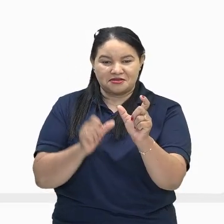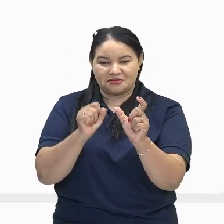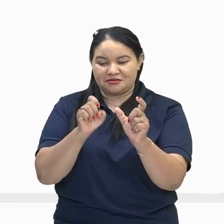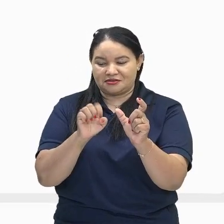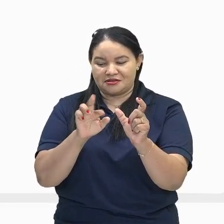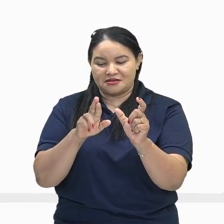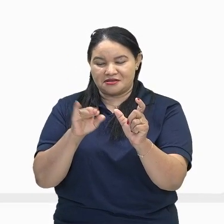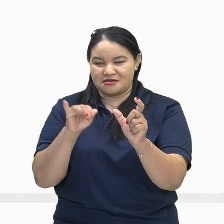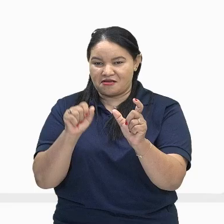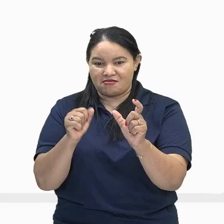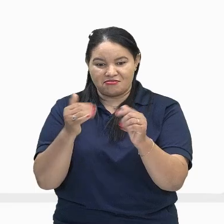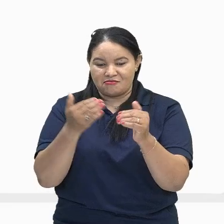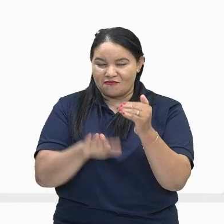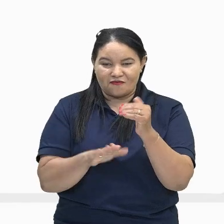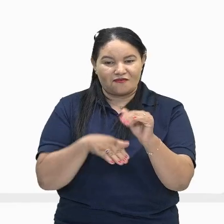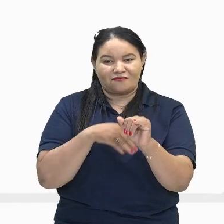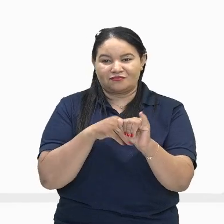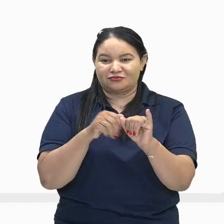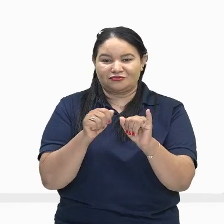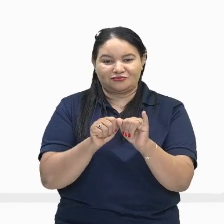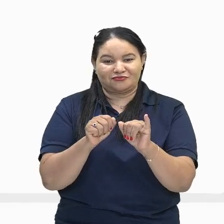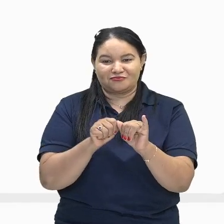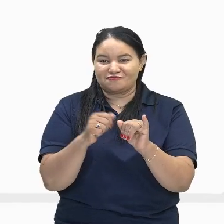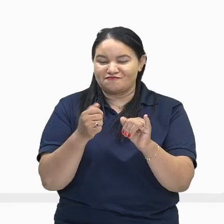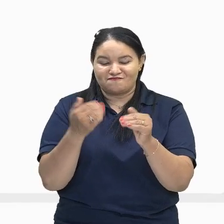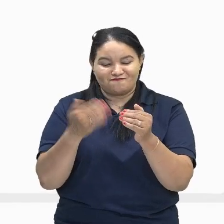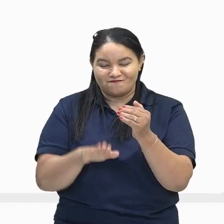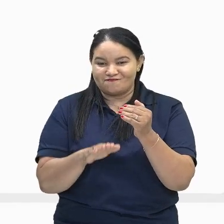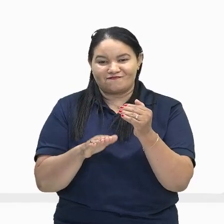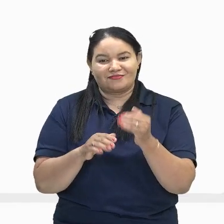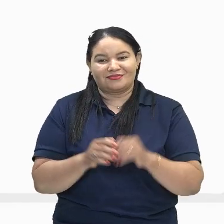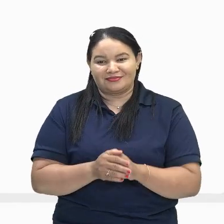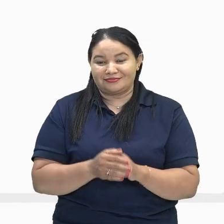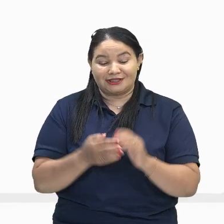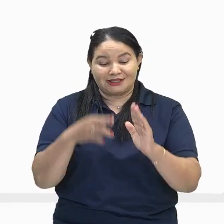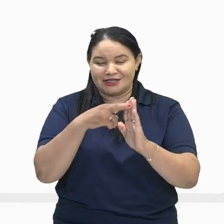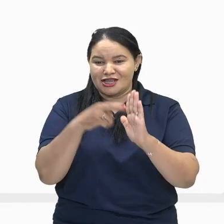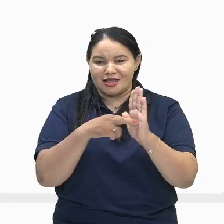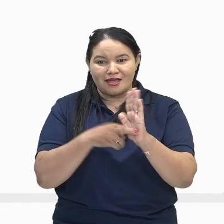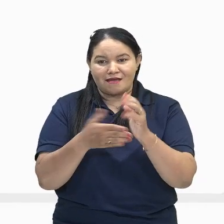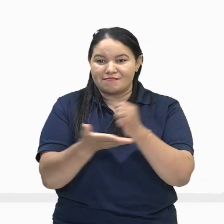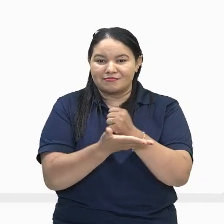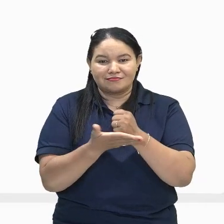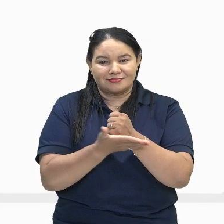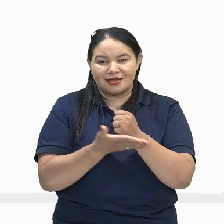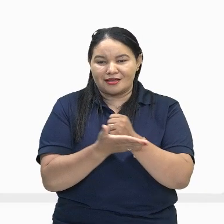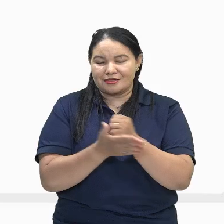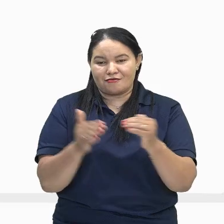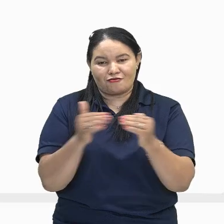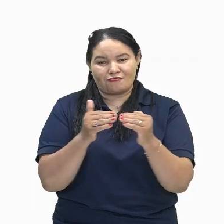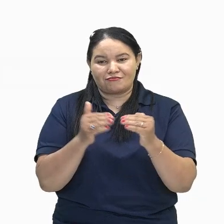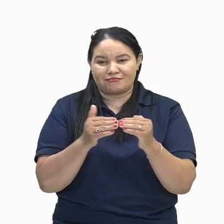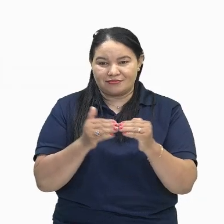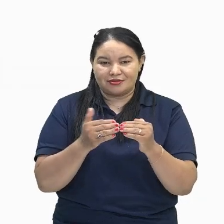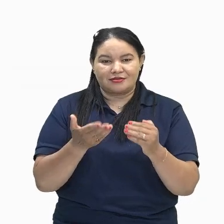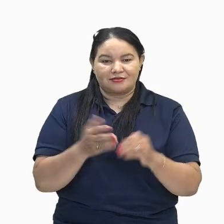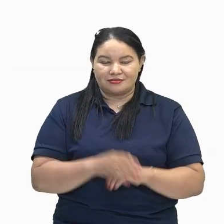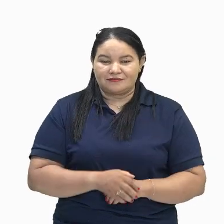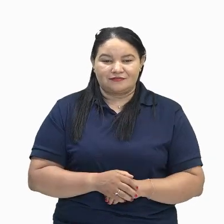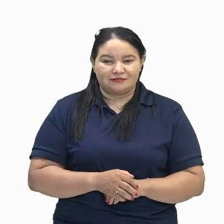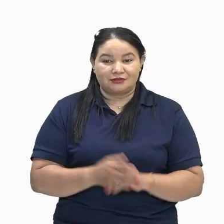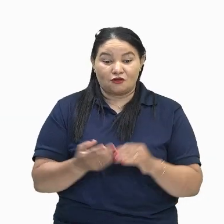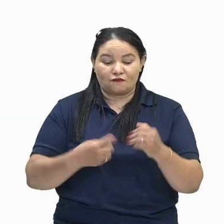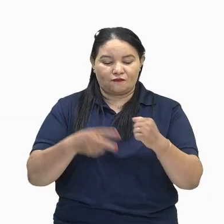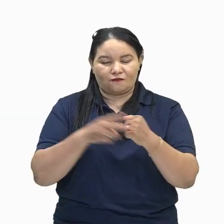sujeito. Percebam, gente, que essa aqui é uma regra básica de concordância verbal, certo? Qual é a regra básica? O